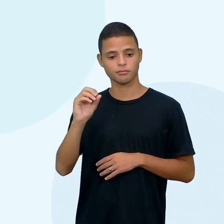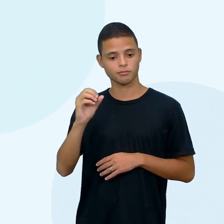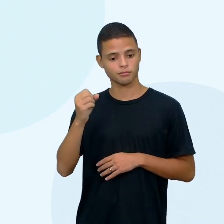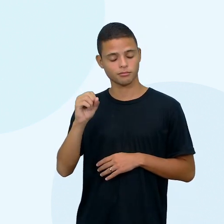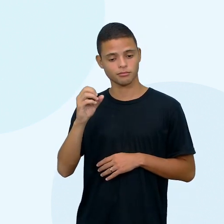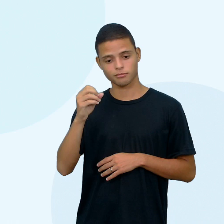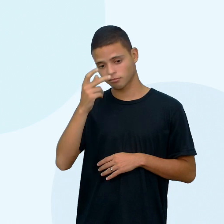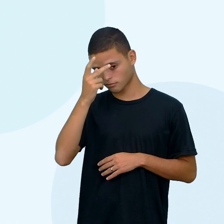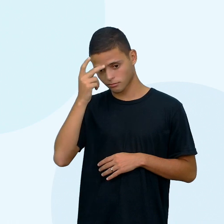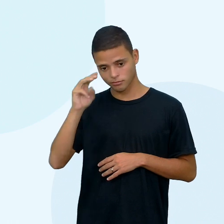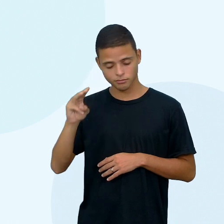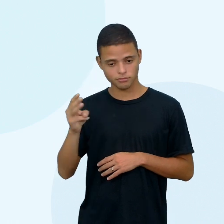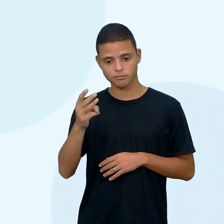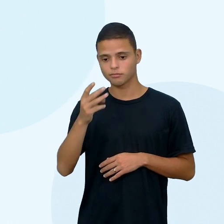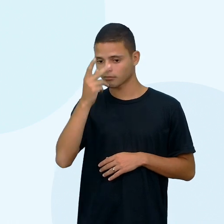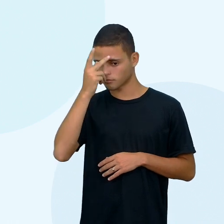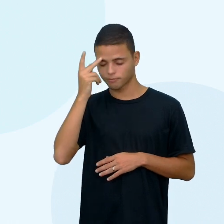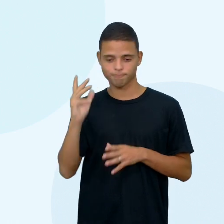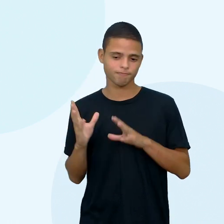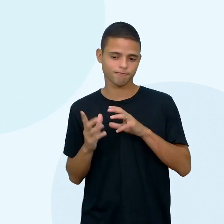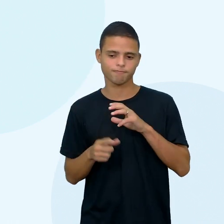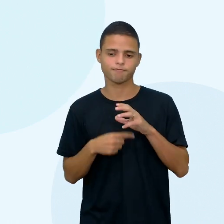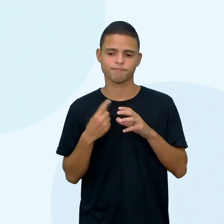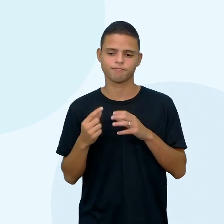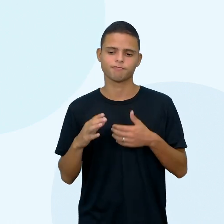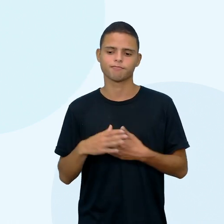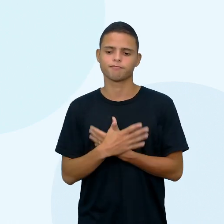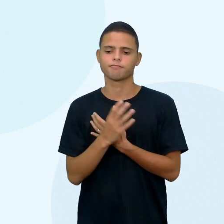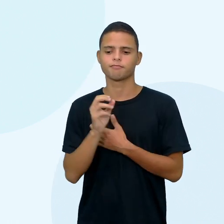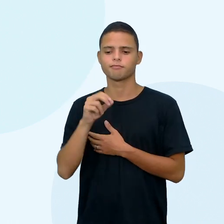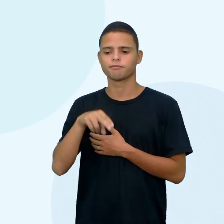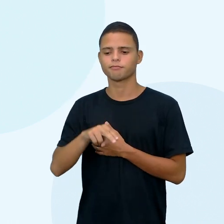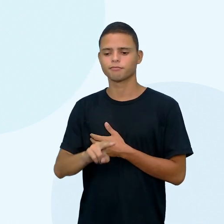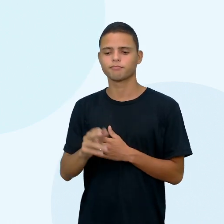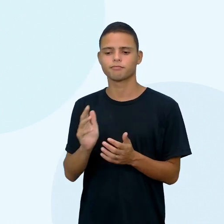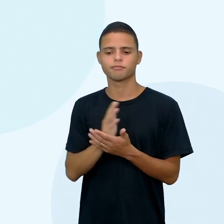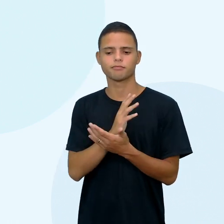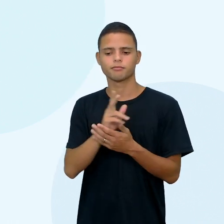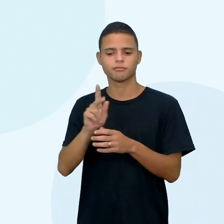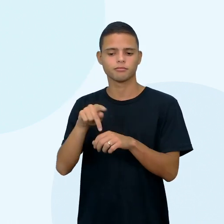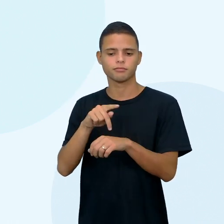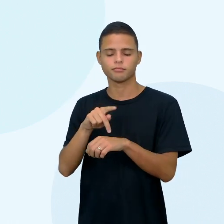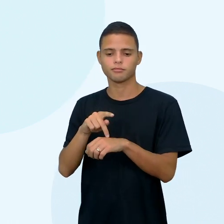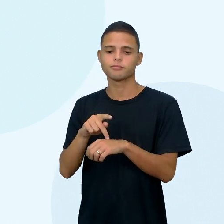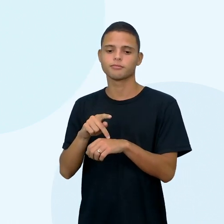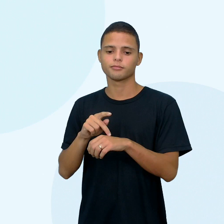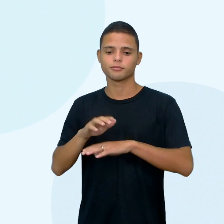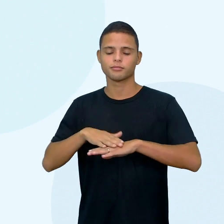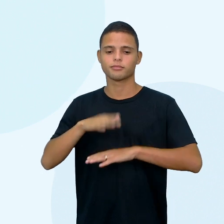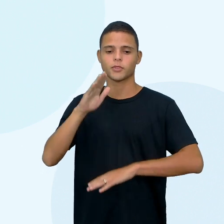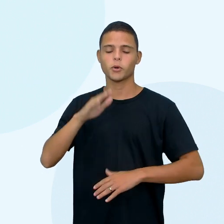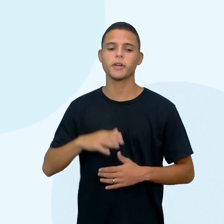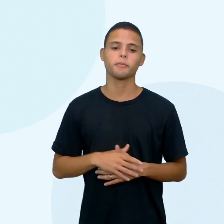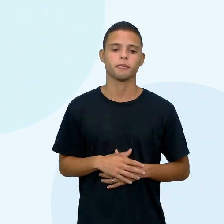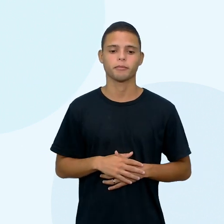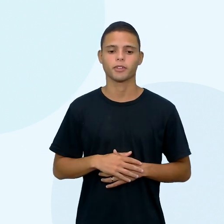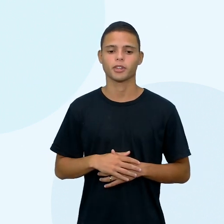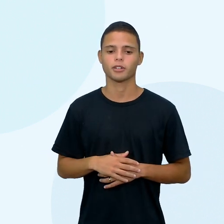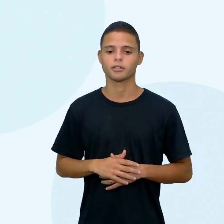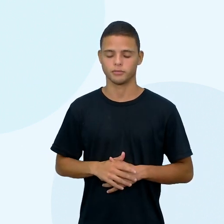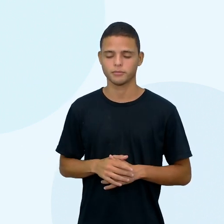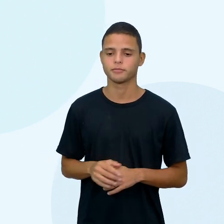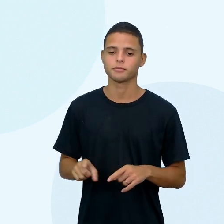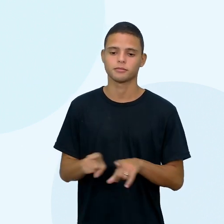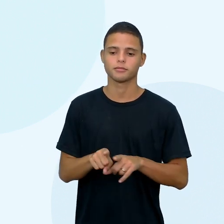inteiro, segundo o relatório da ONU de 2020. E os países que têm recebido maior número de imigrantes são os que